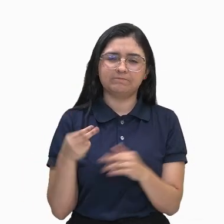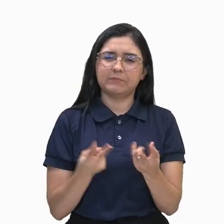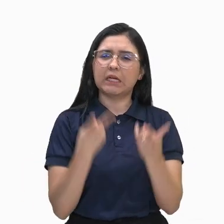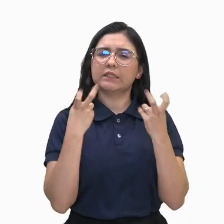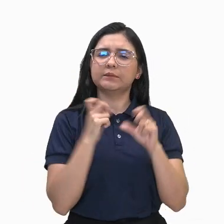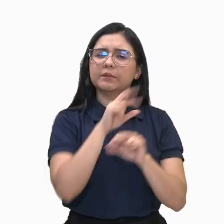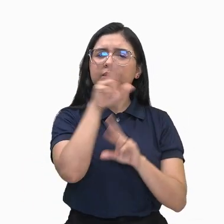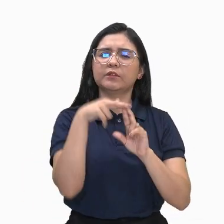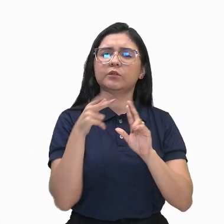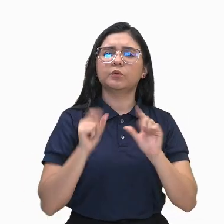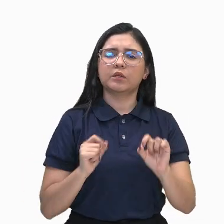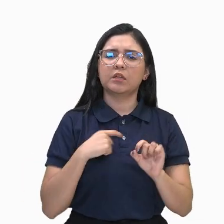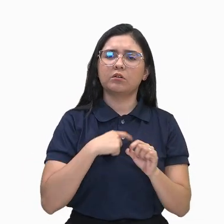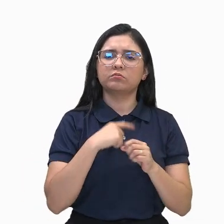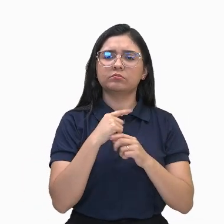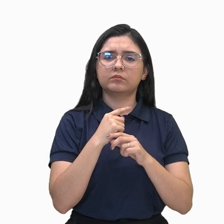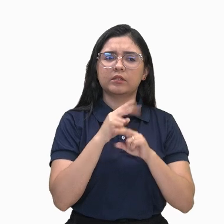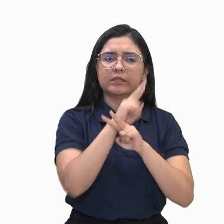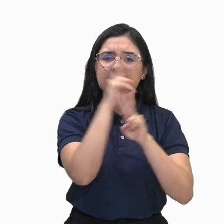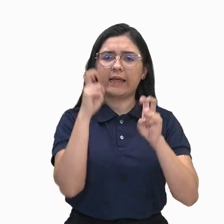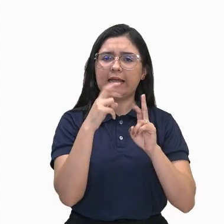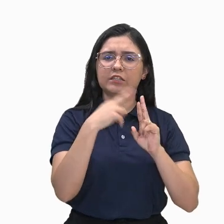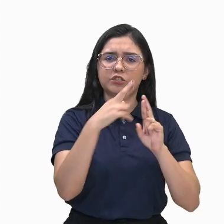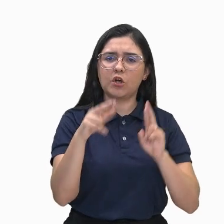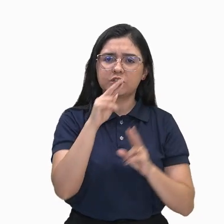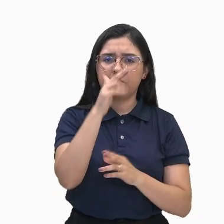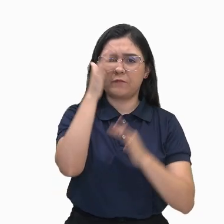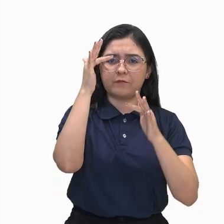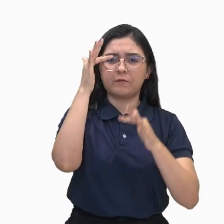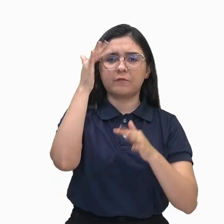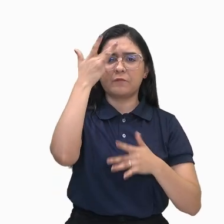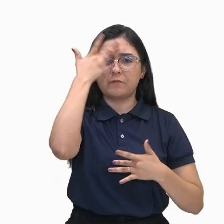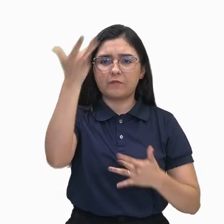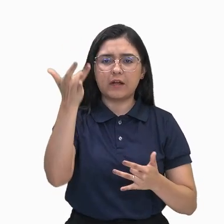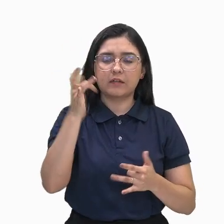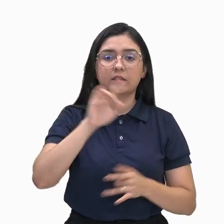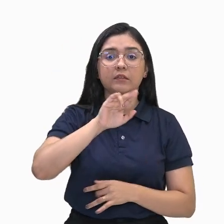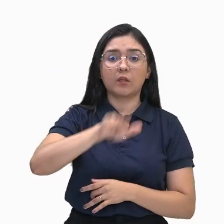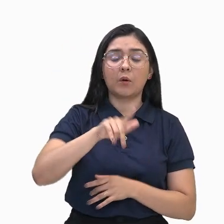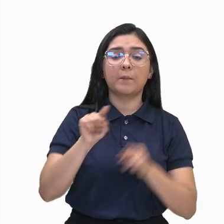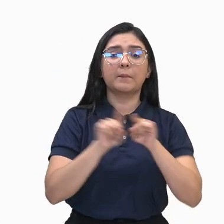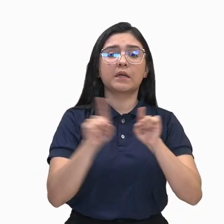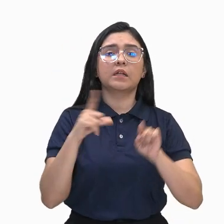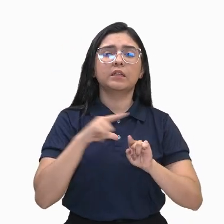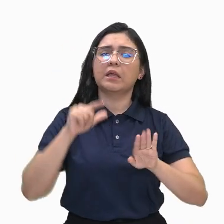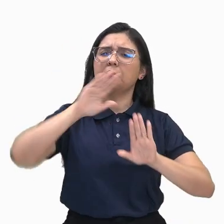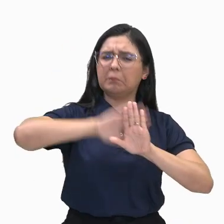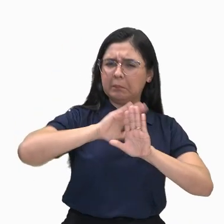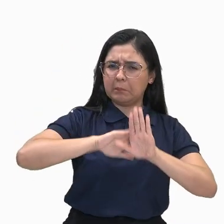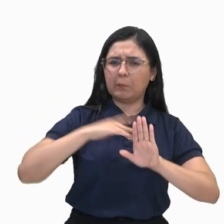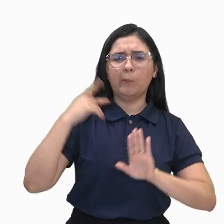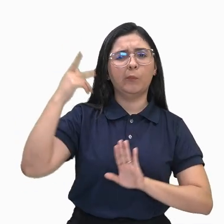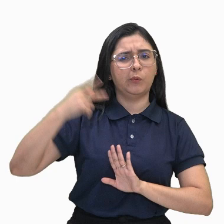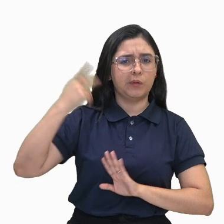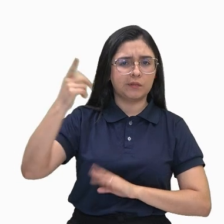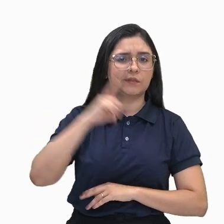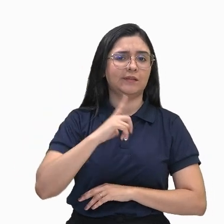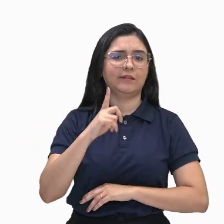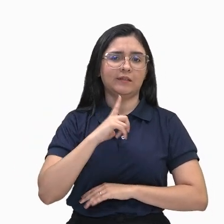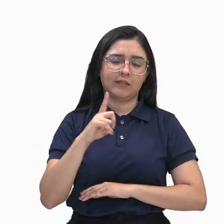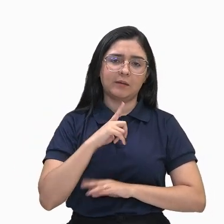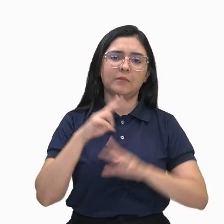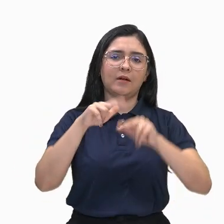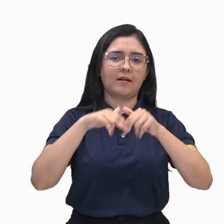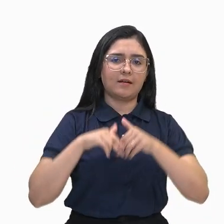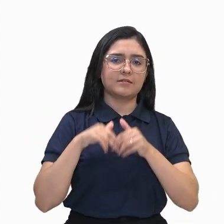referente à questão religiosa, à questão de fé, pura e simplesmente. Existe também todo um jogo político que está por trás dessa